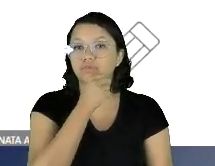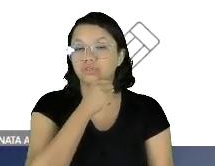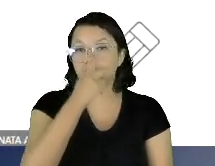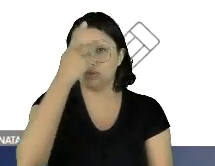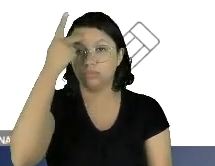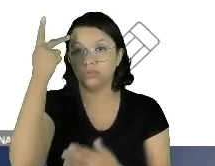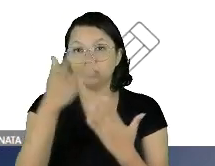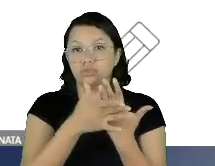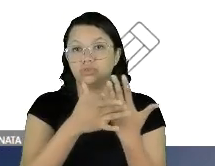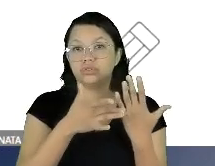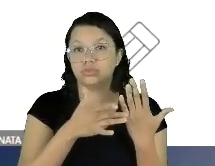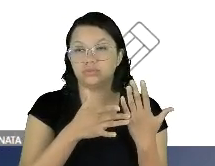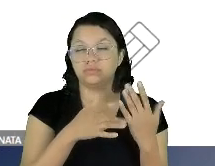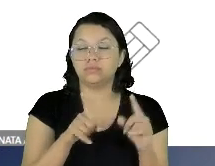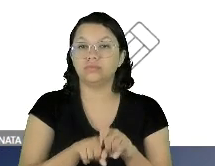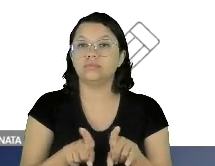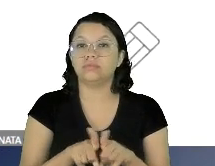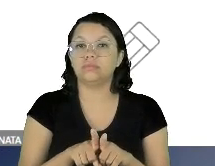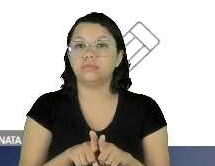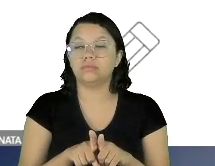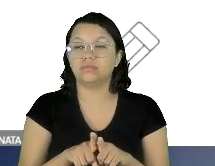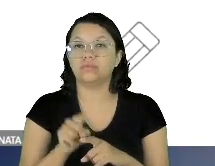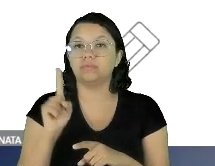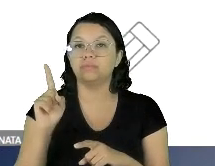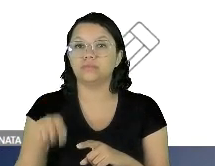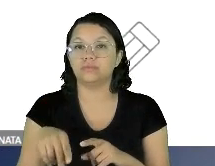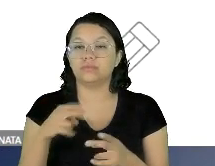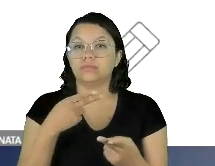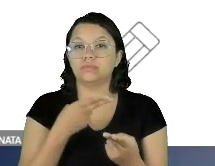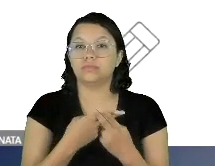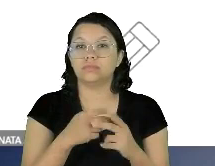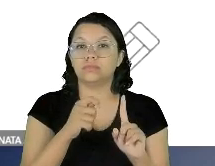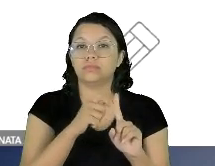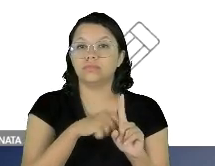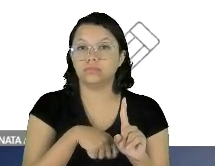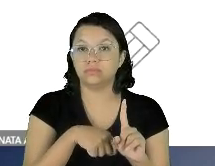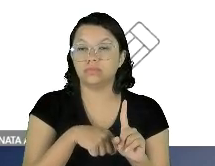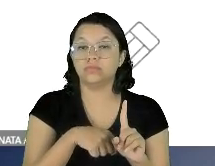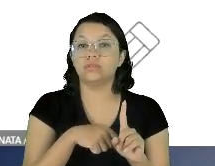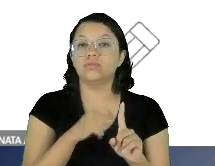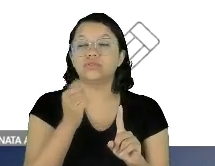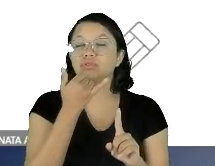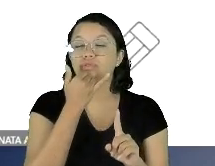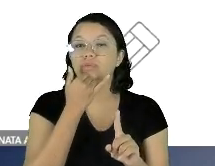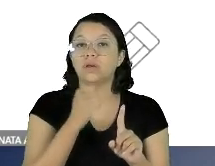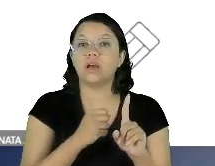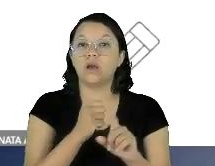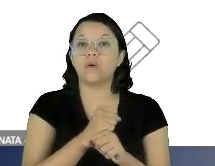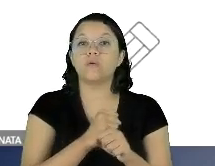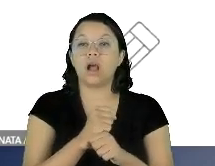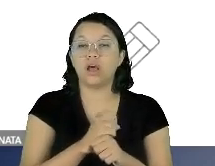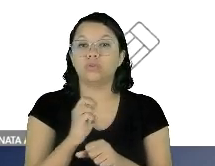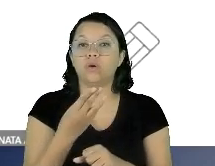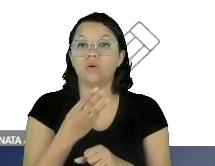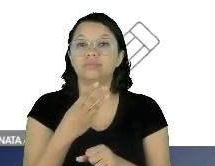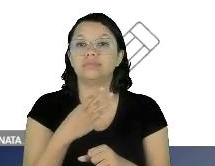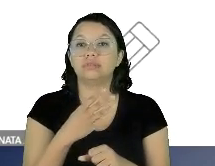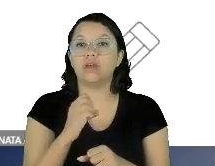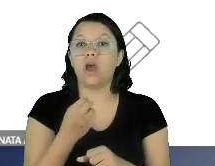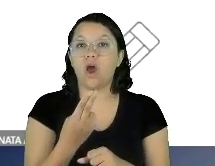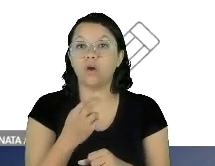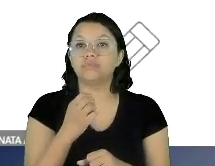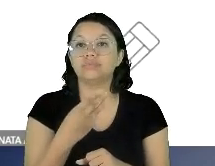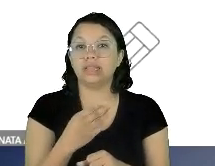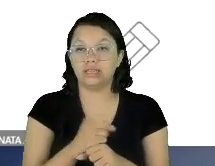deficiência, que é a reclusão de 1 a 3 anos. Talvez essa tipo